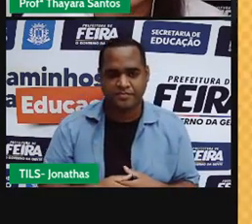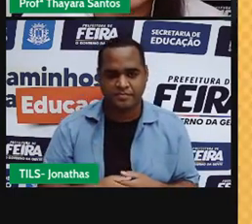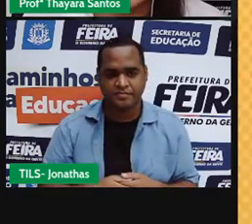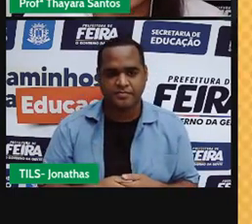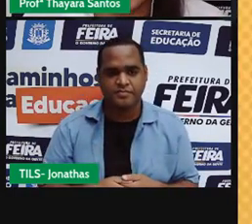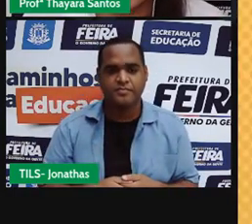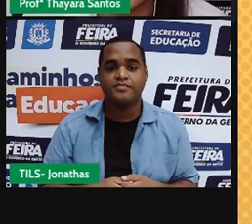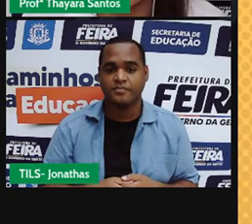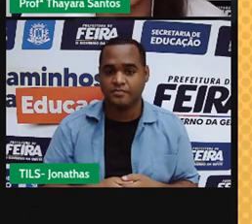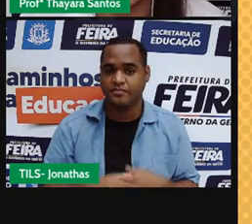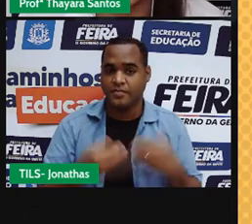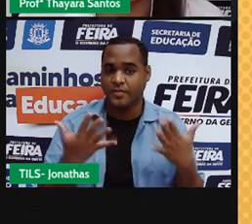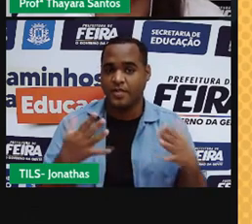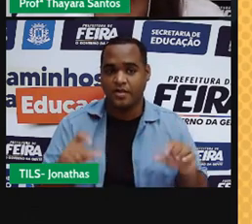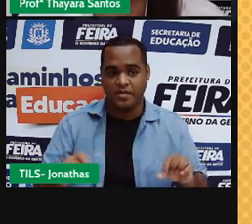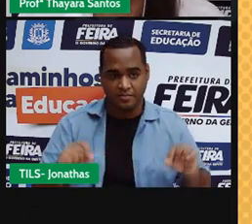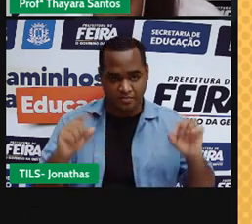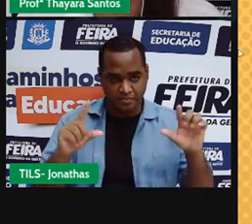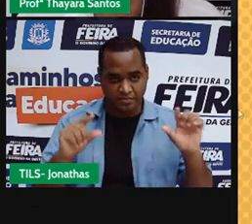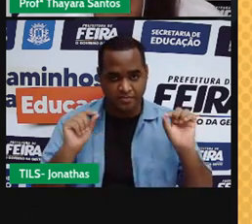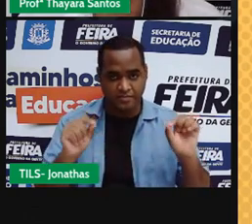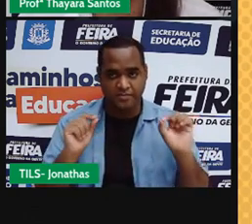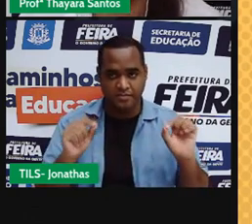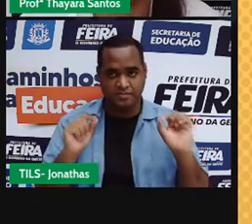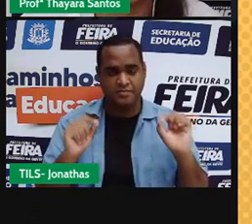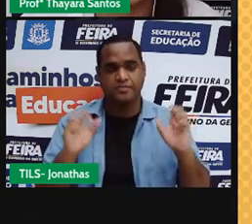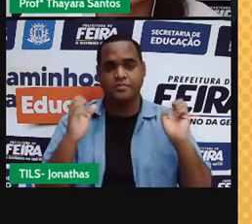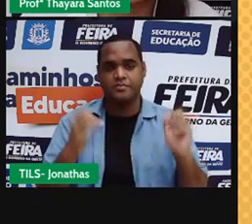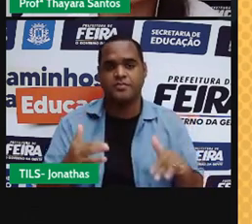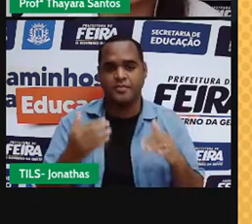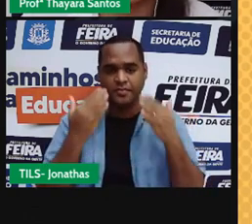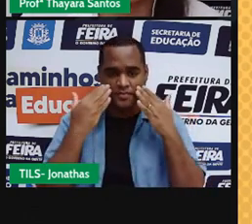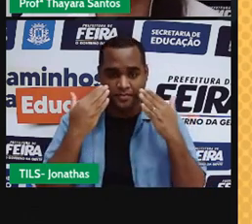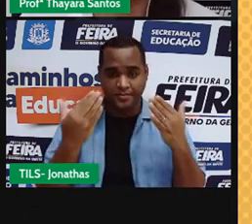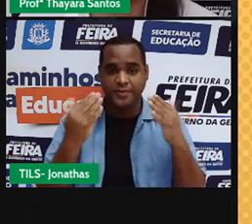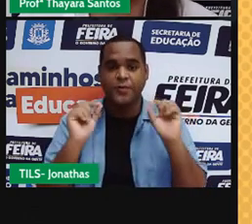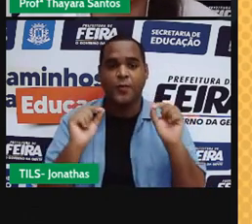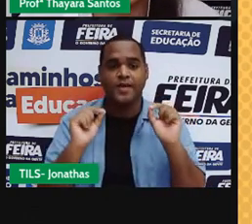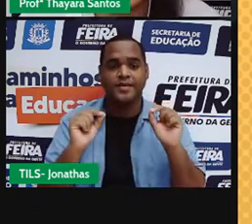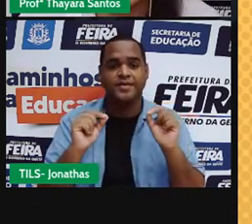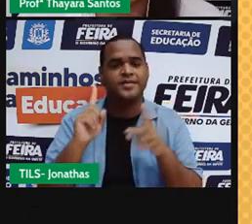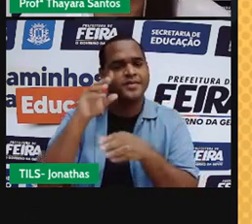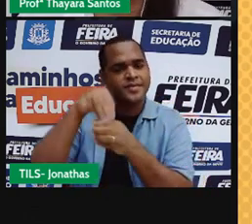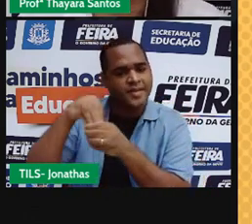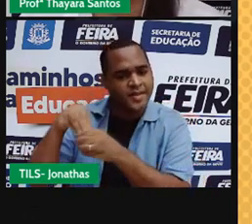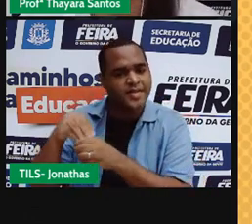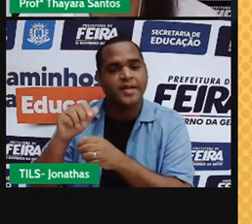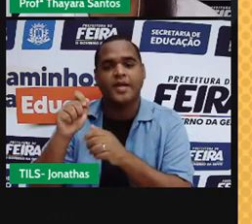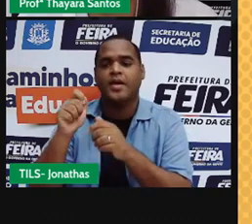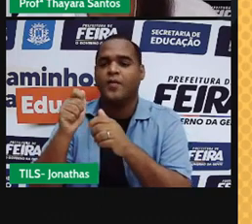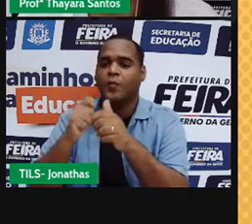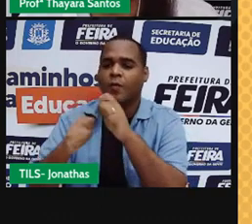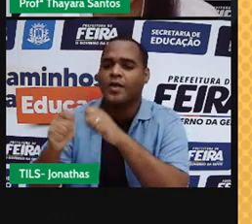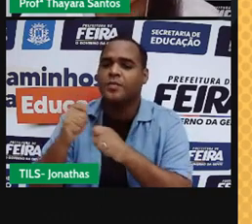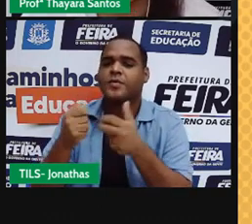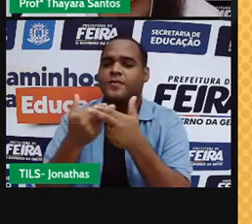Aqui eu trouxe essa imagem para vocês para mostrar como é que esses átomos estão organizados nos três